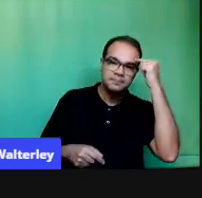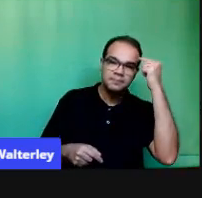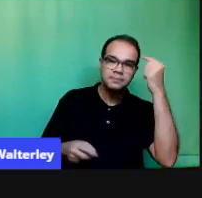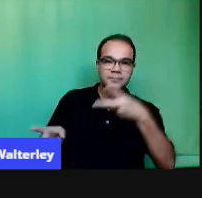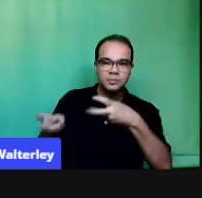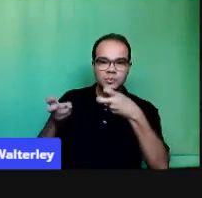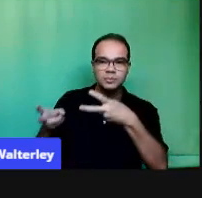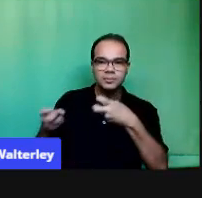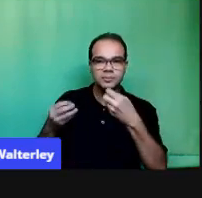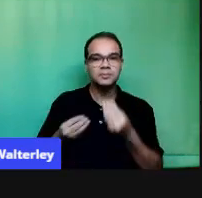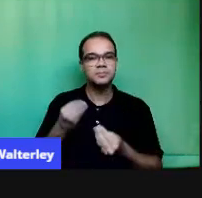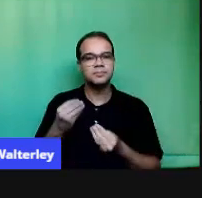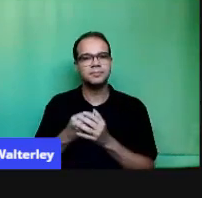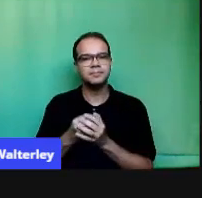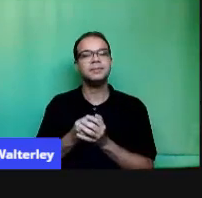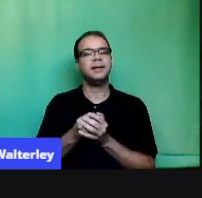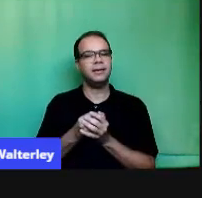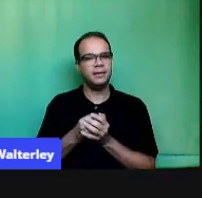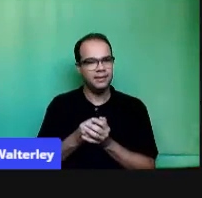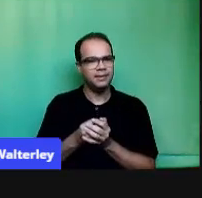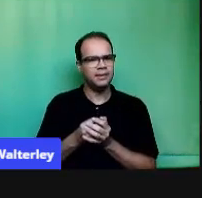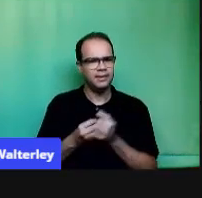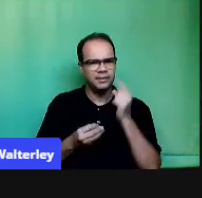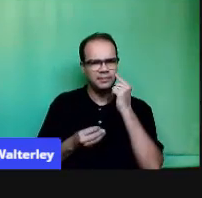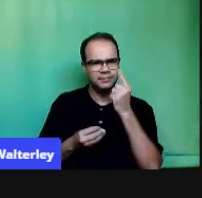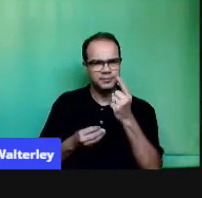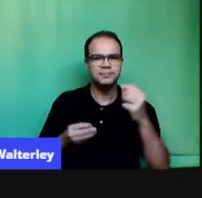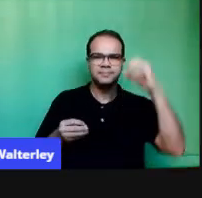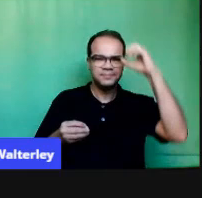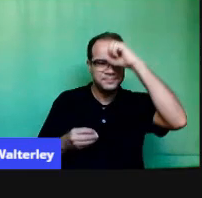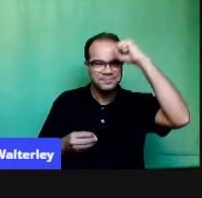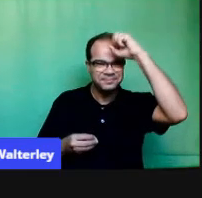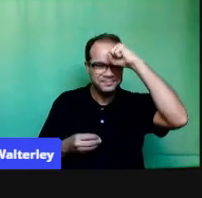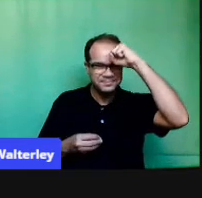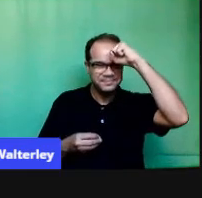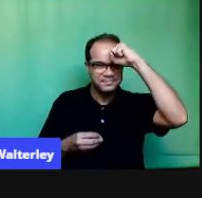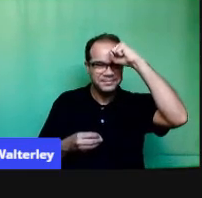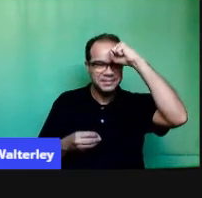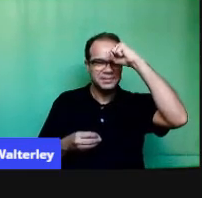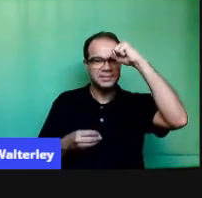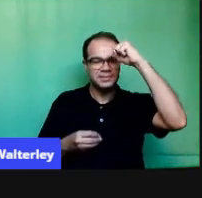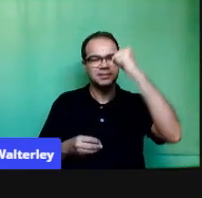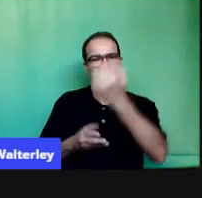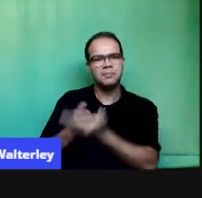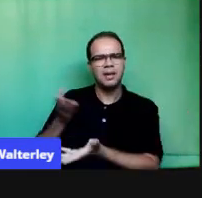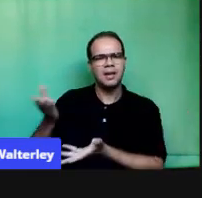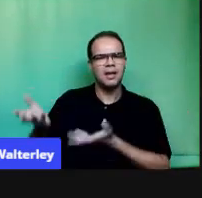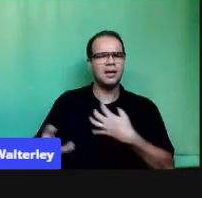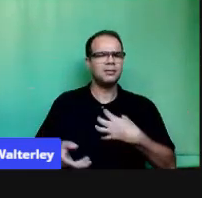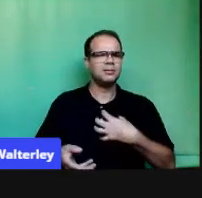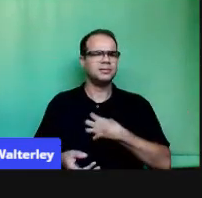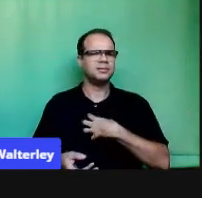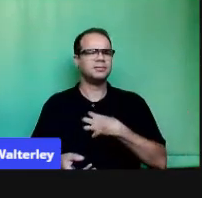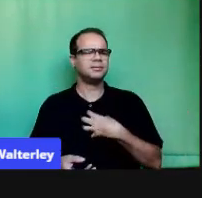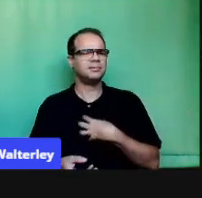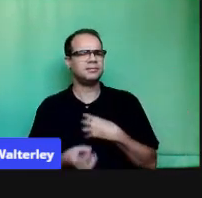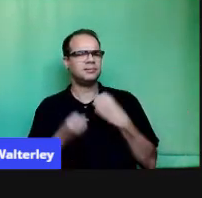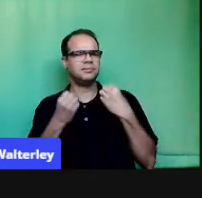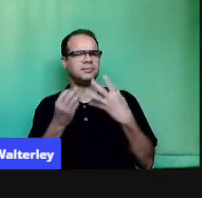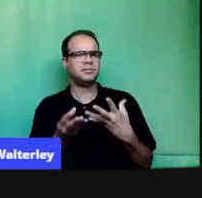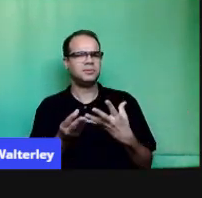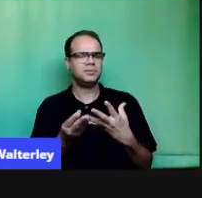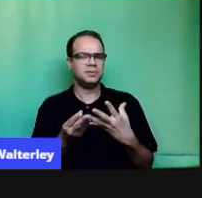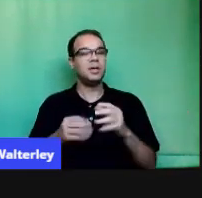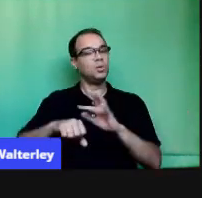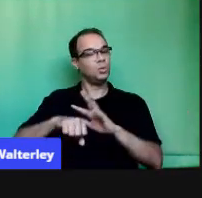Ok, então agora a gente já sabe o que é bem-estar, né? Foi falado pela professora Eliane e pela professora Adriana. Nós já conhecemos algumas doenças